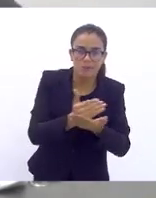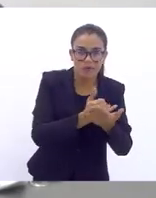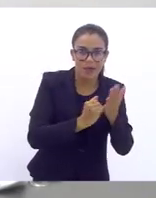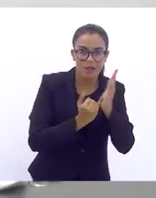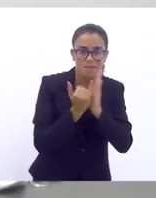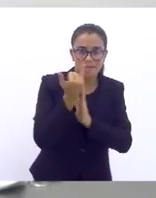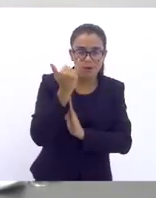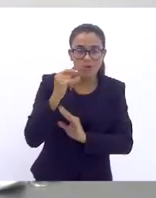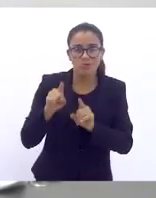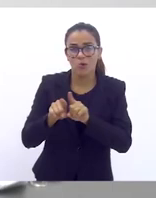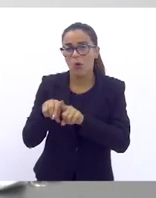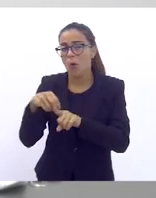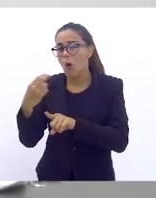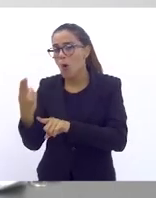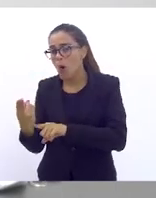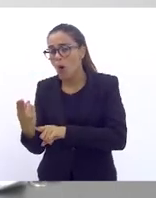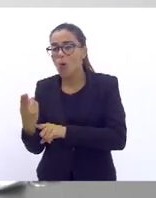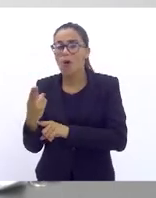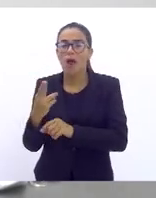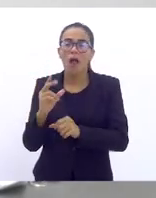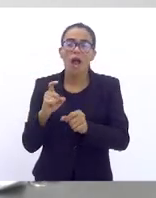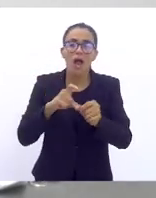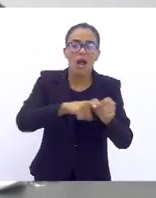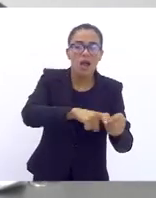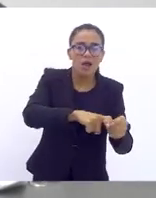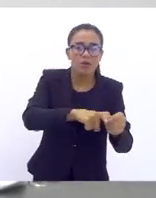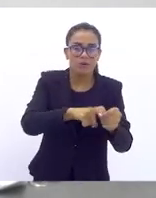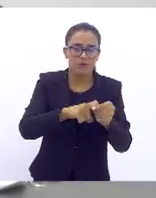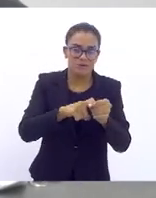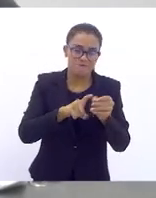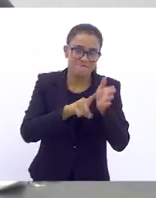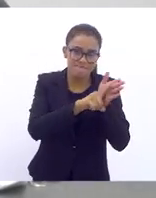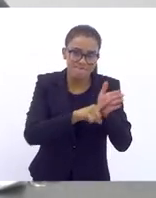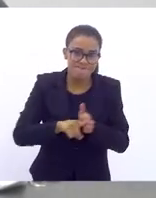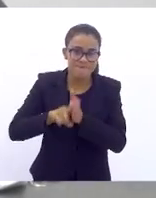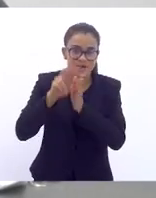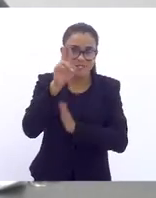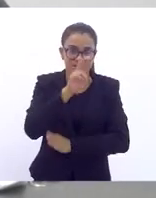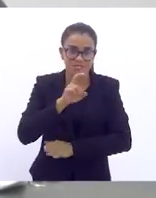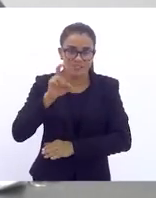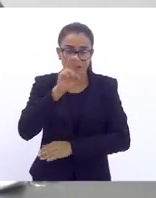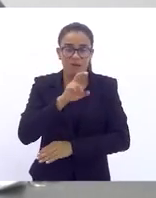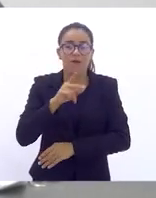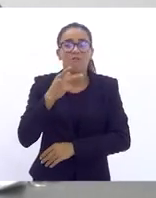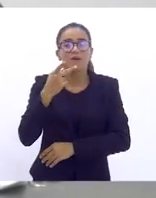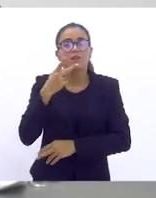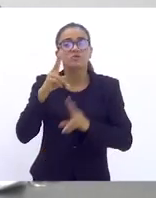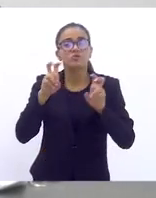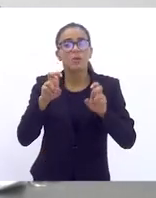sobre Âncora fiscal eles falam em metas intergeracionais